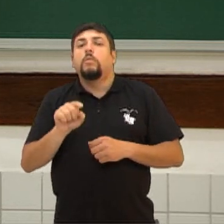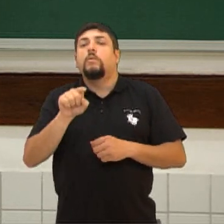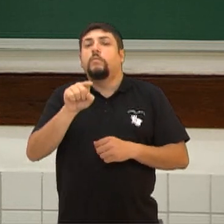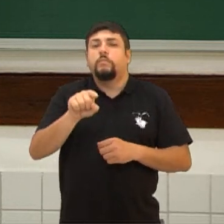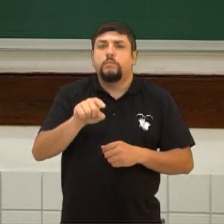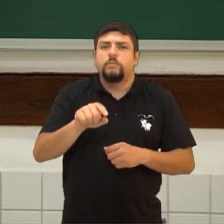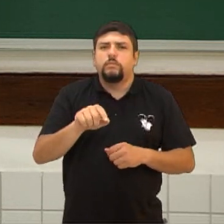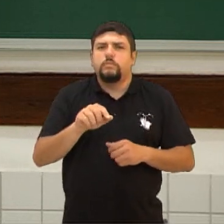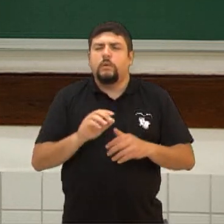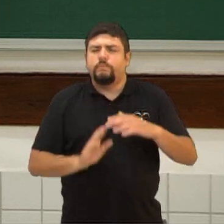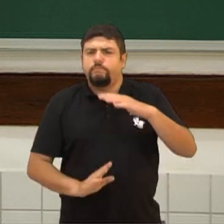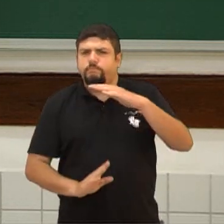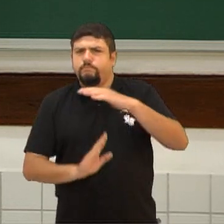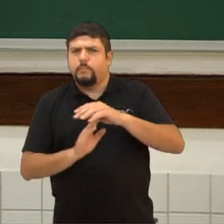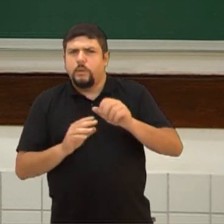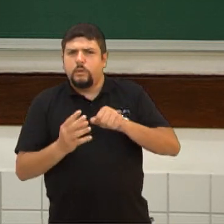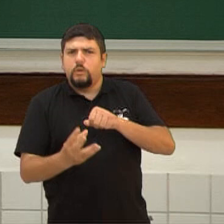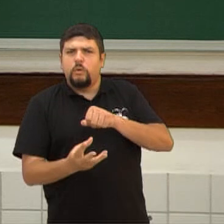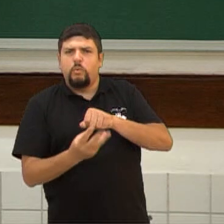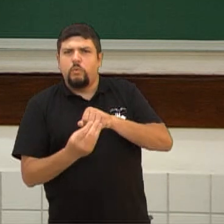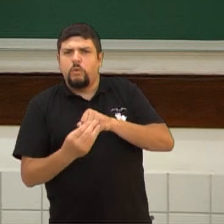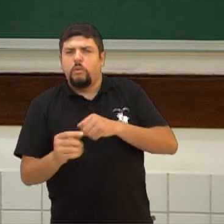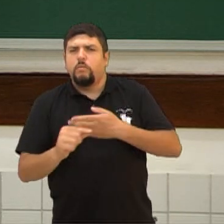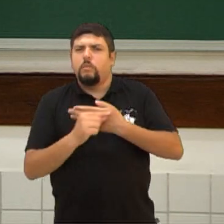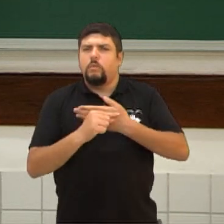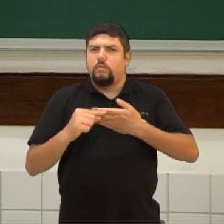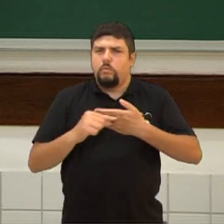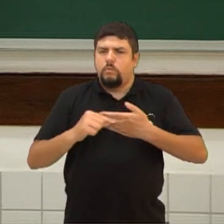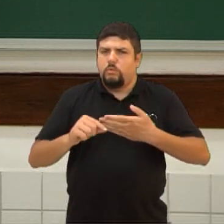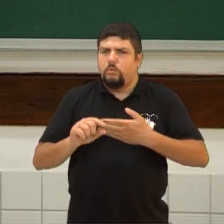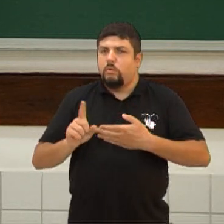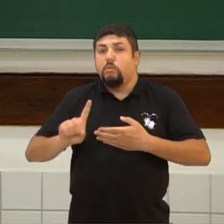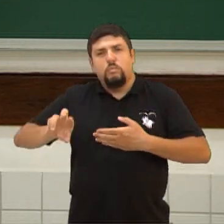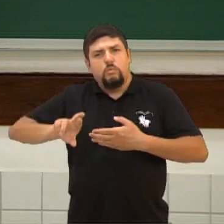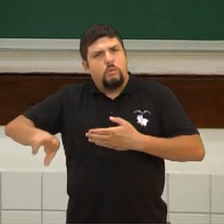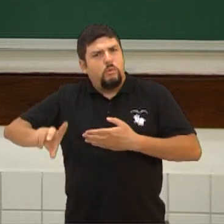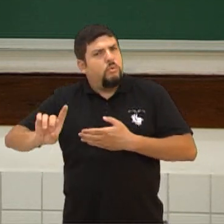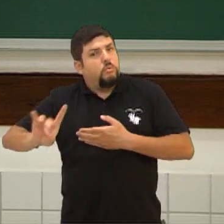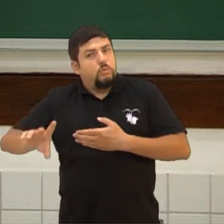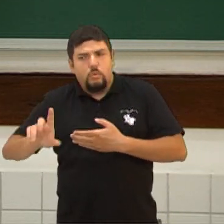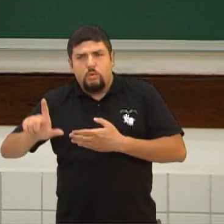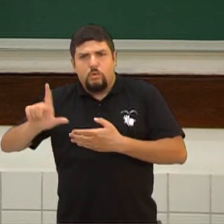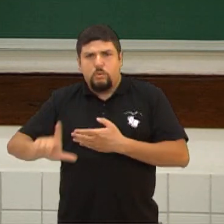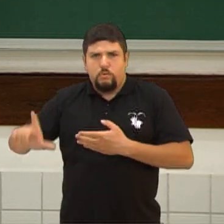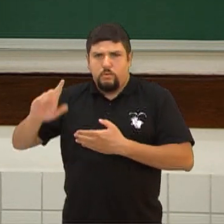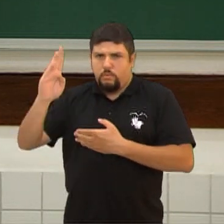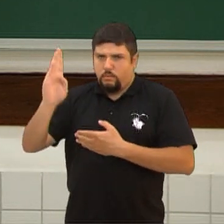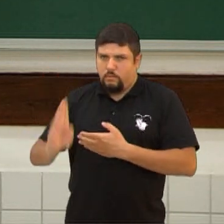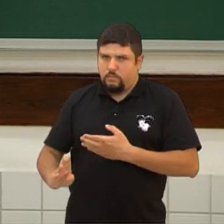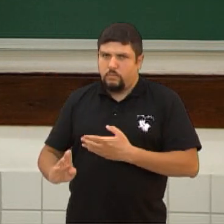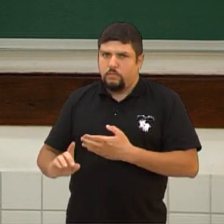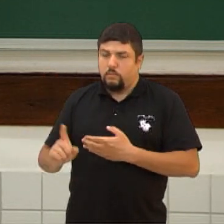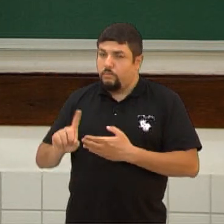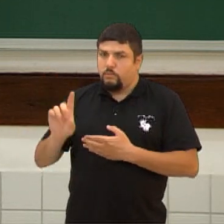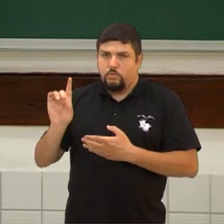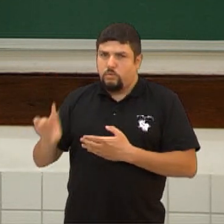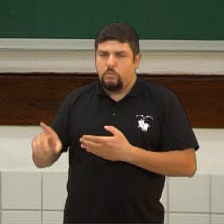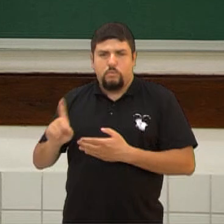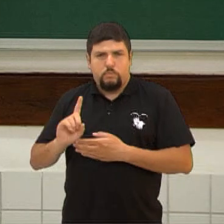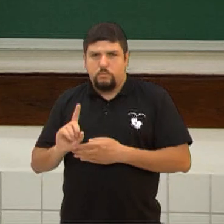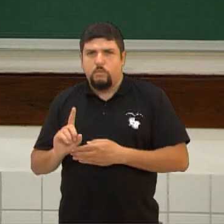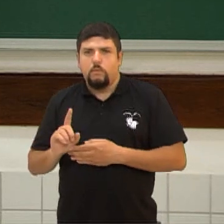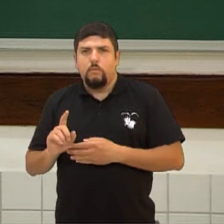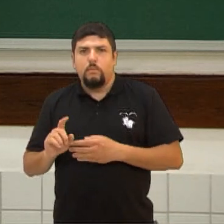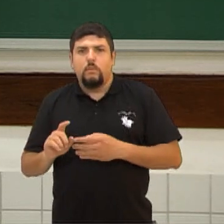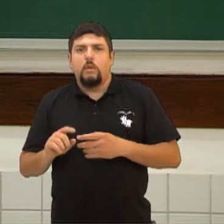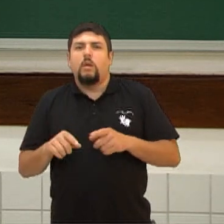você tiver de autores, não só da literatura brasileira, inclusive na aula de inglês, não nessa, mas nas próximas, a gente